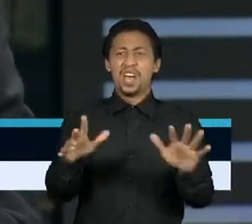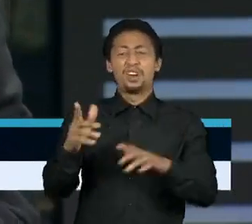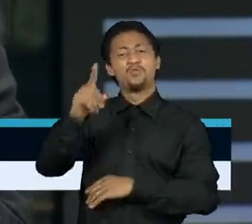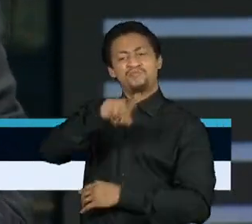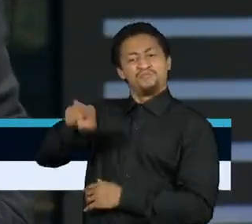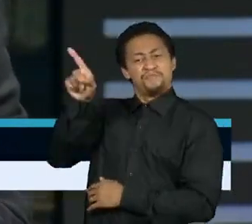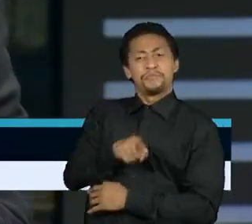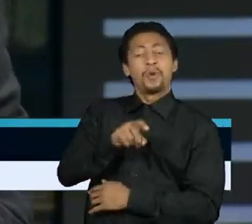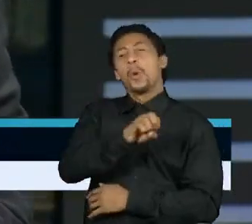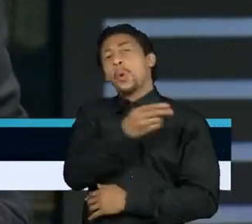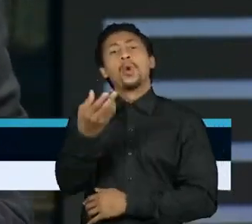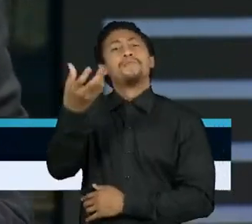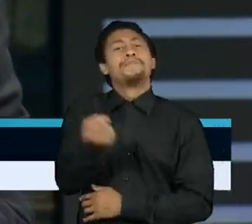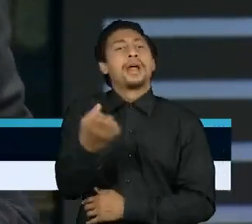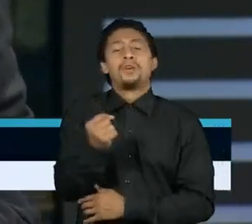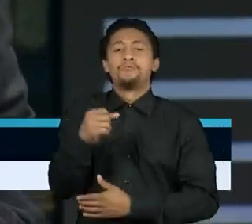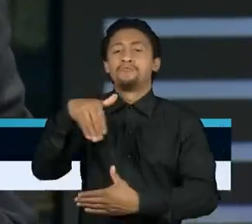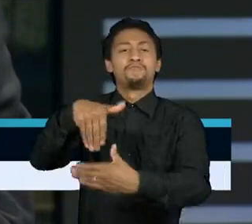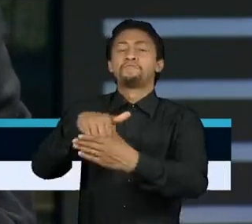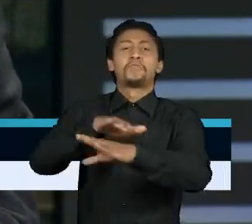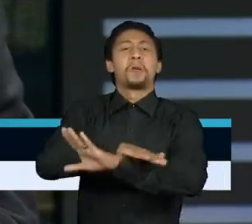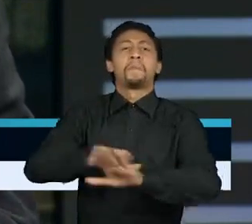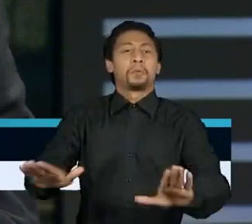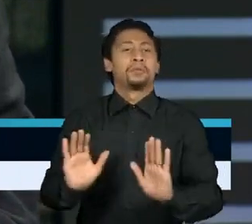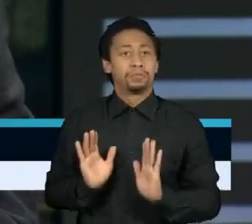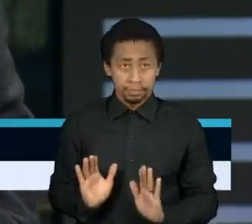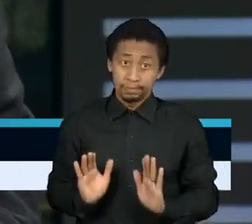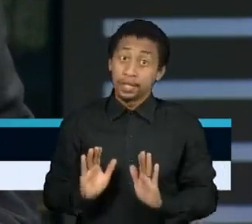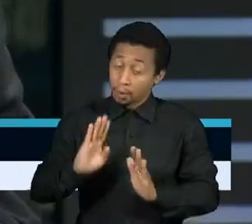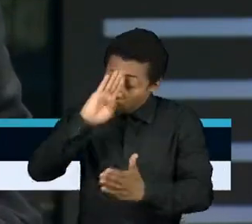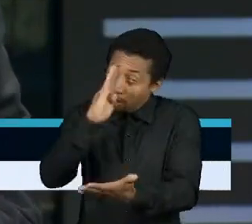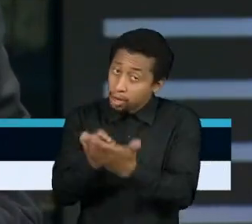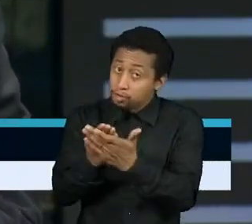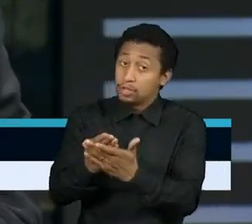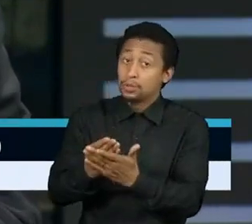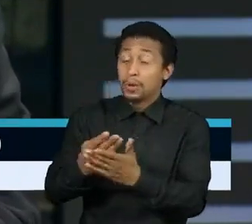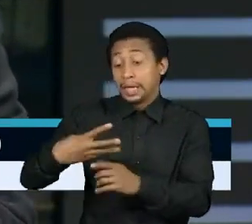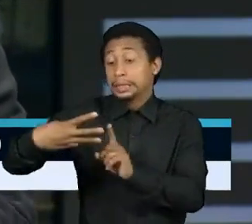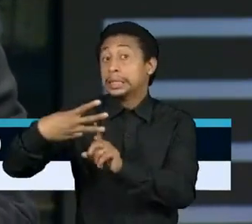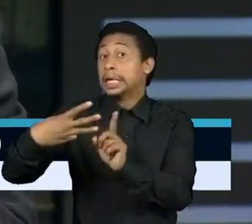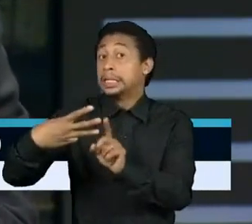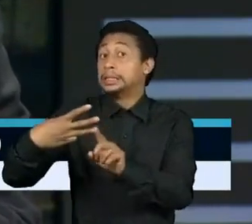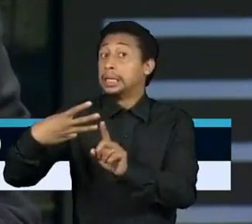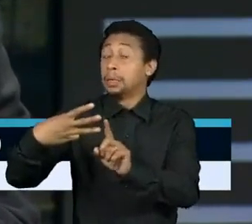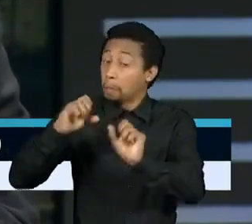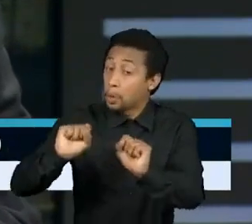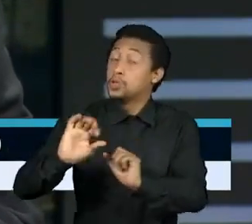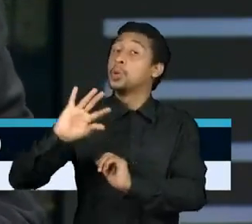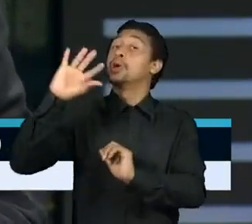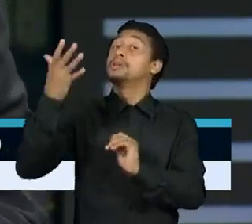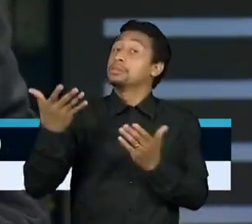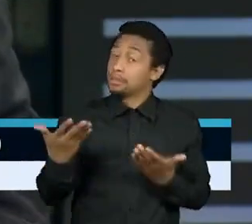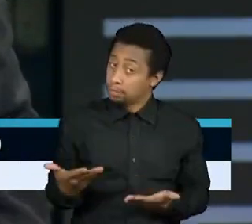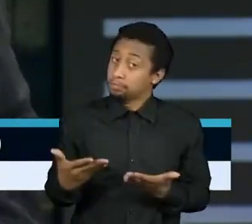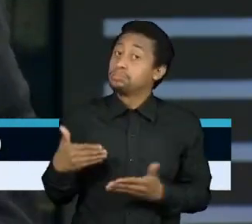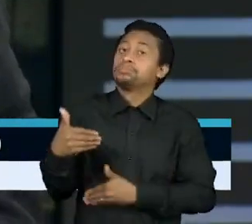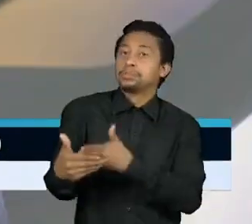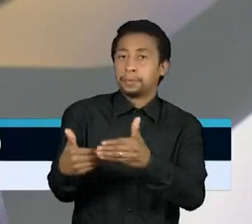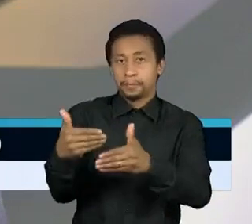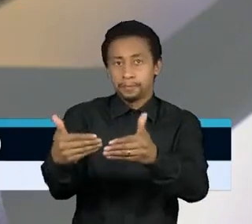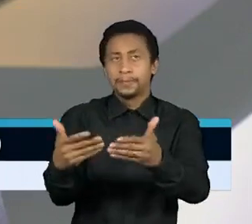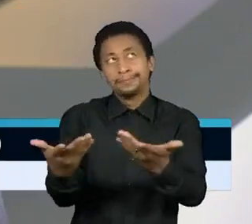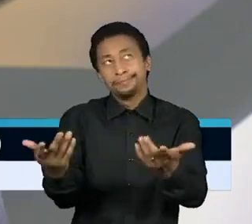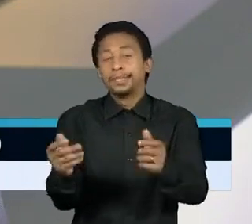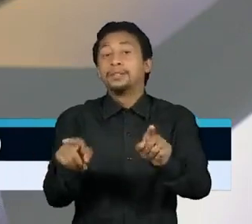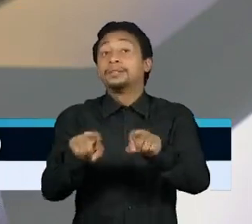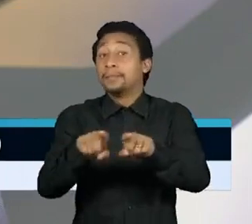Lula, gostariam de ter uma terceira via. Eu ainda acho que a terceira via cresce. Eu acho que ainda tem muita água para correr. Tem a questão possibilidade